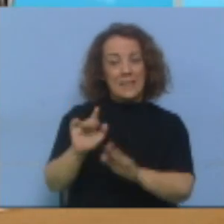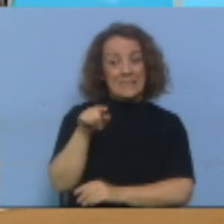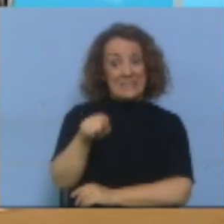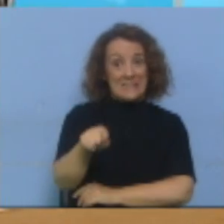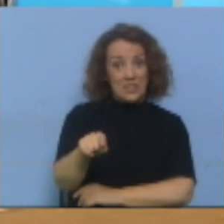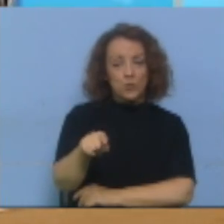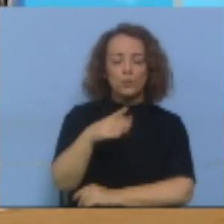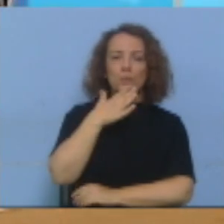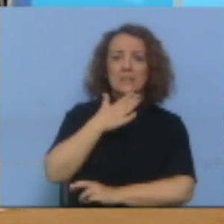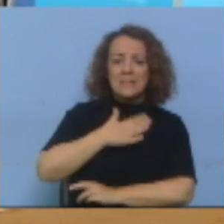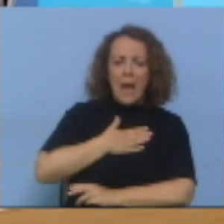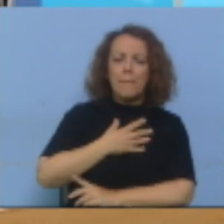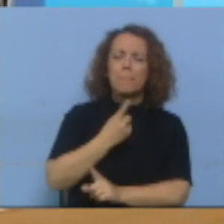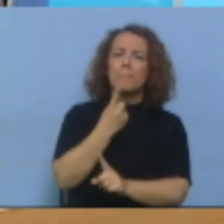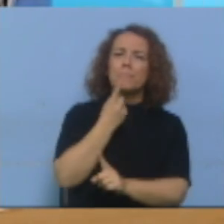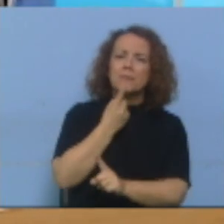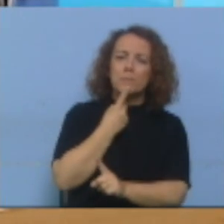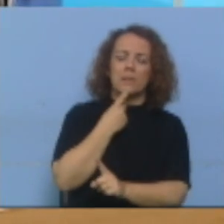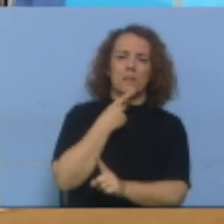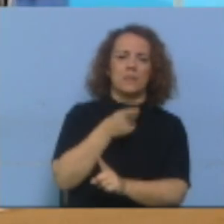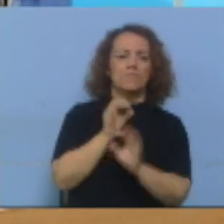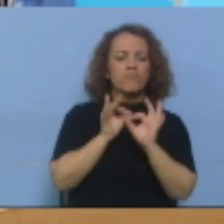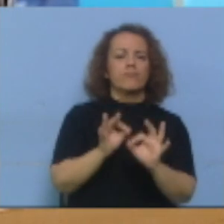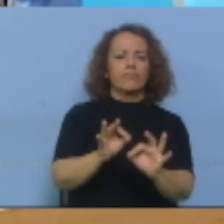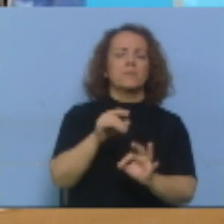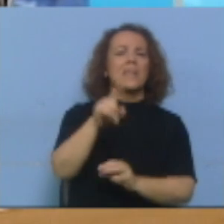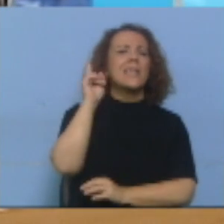isto dá-nos a perceber o que é a importância